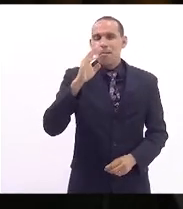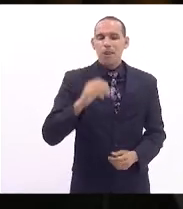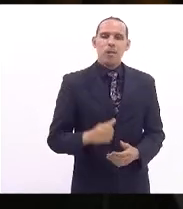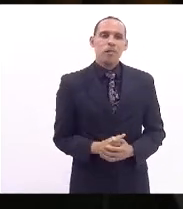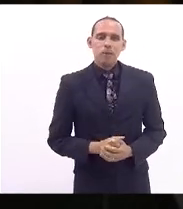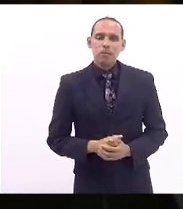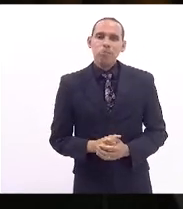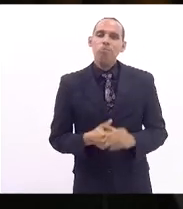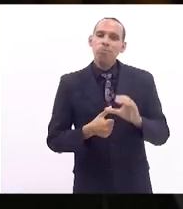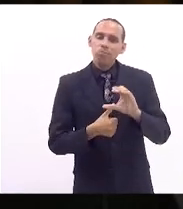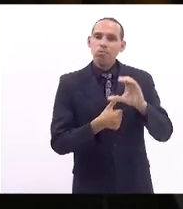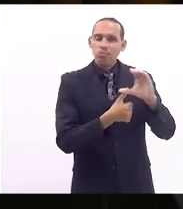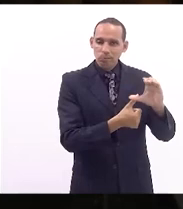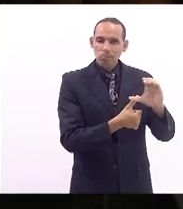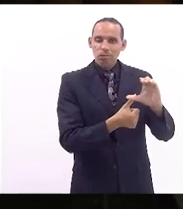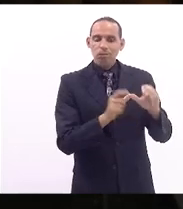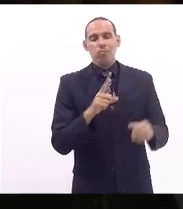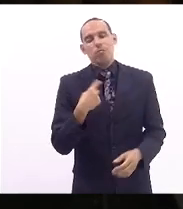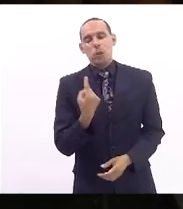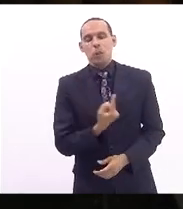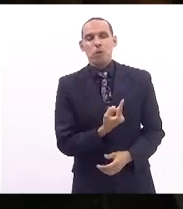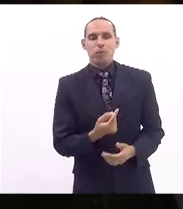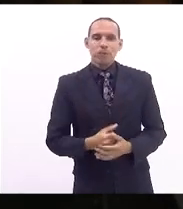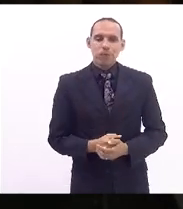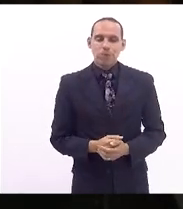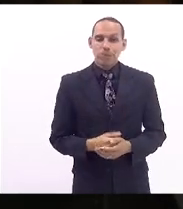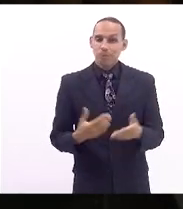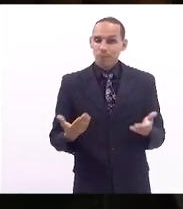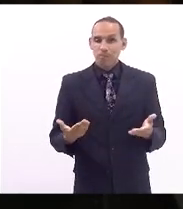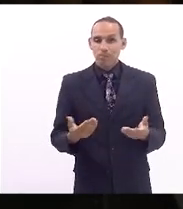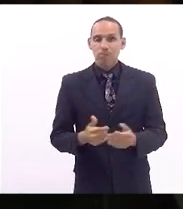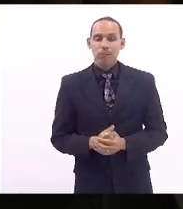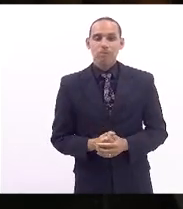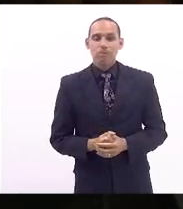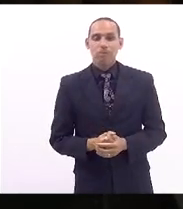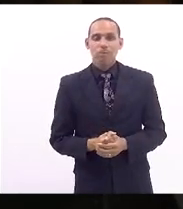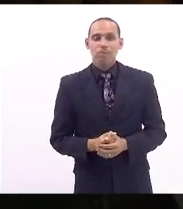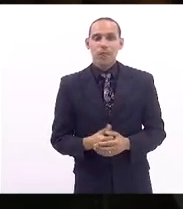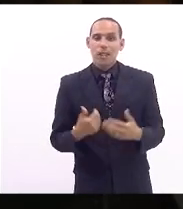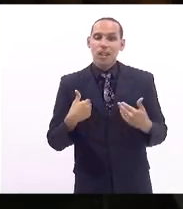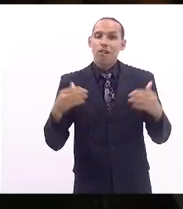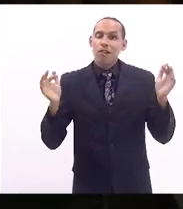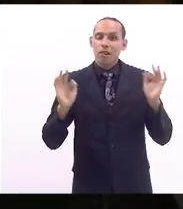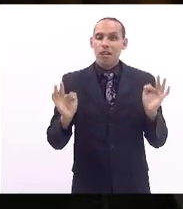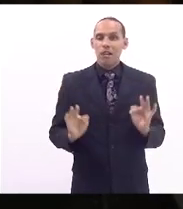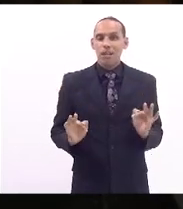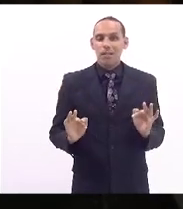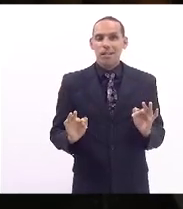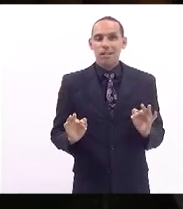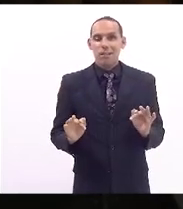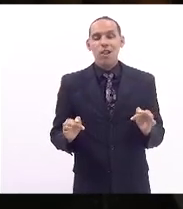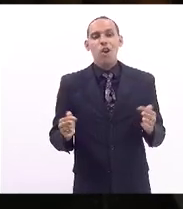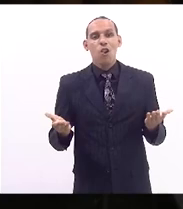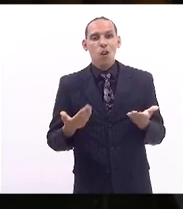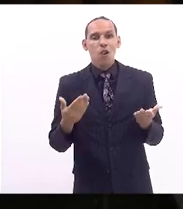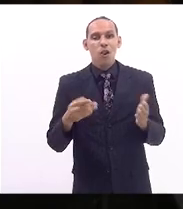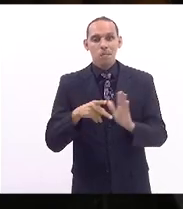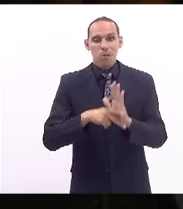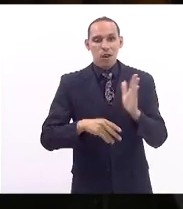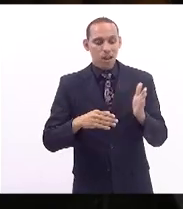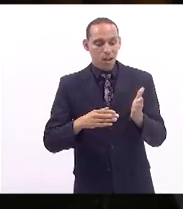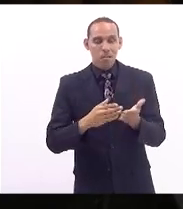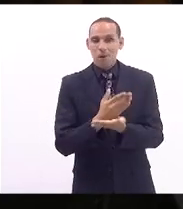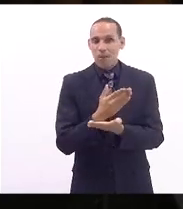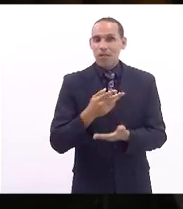como os Cristão que somos Então eu fico muito feliz que hoje eu tive aprovação desse projeto